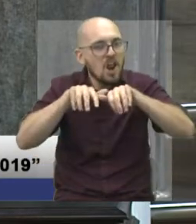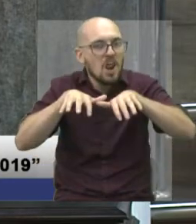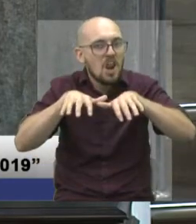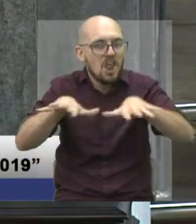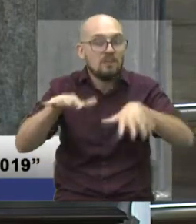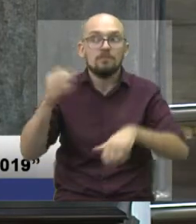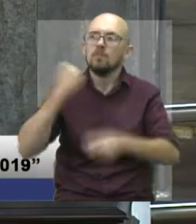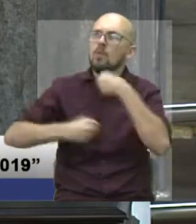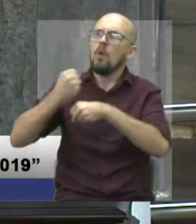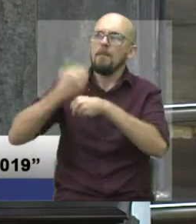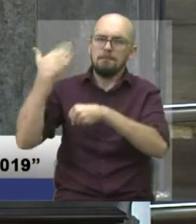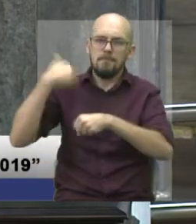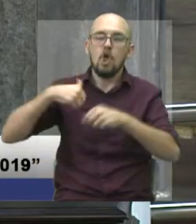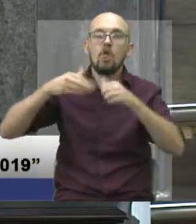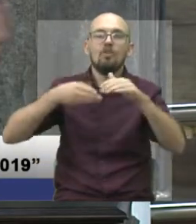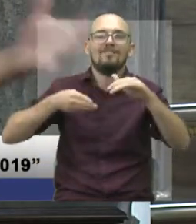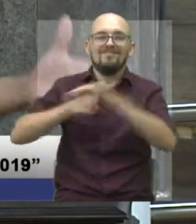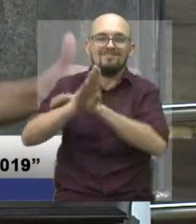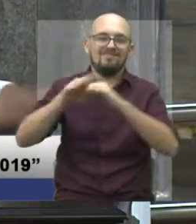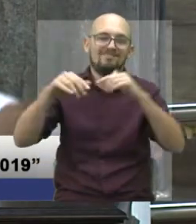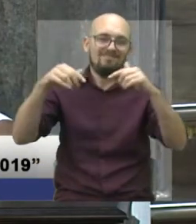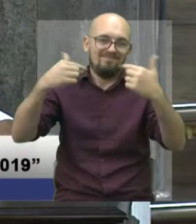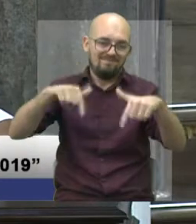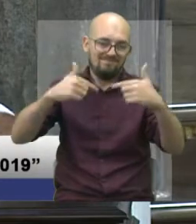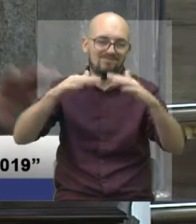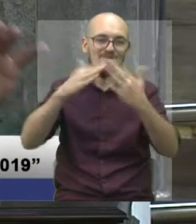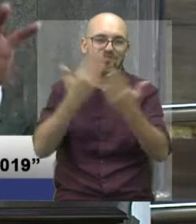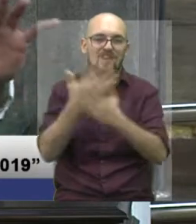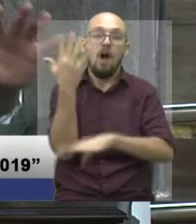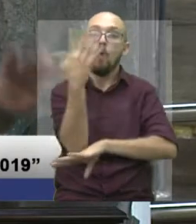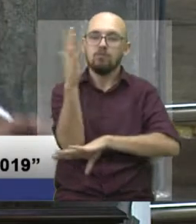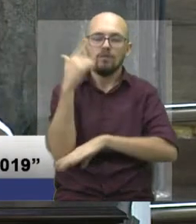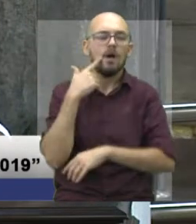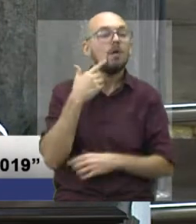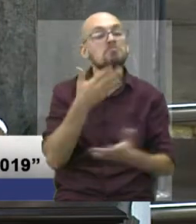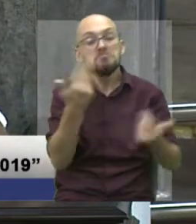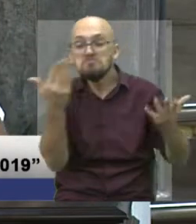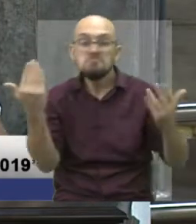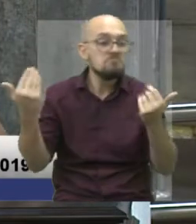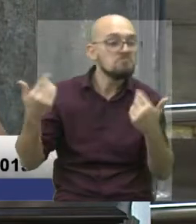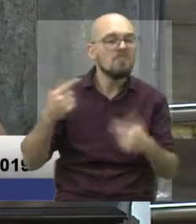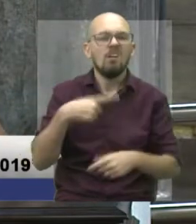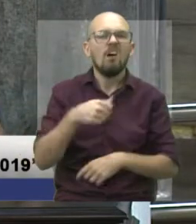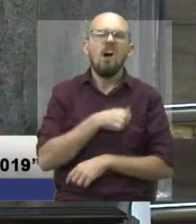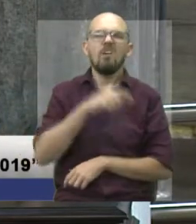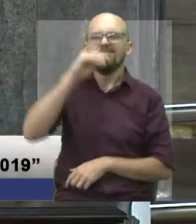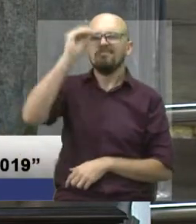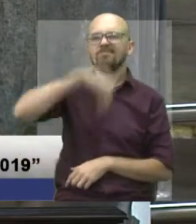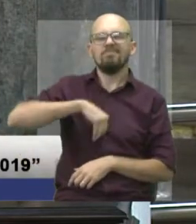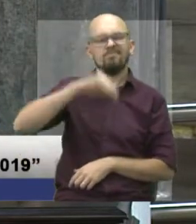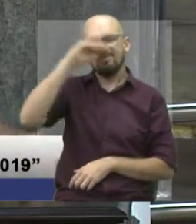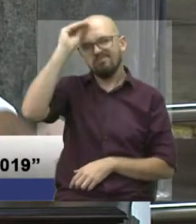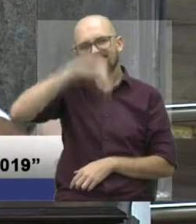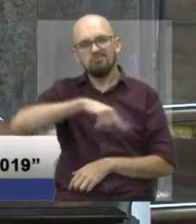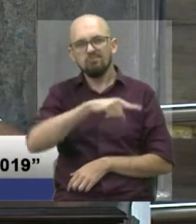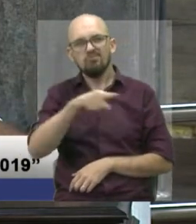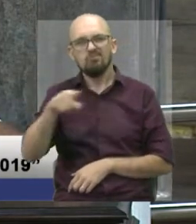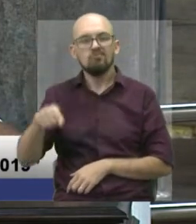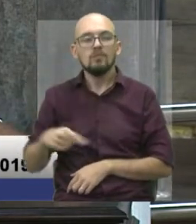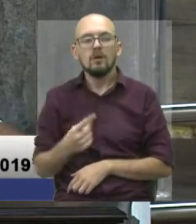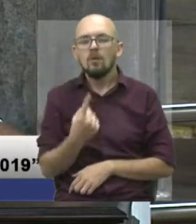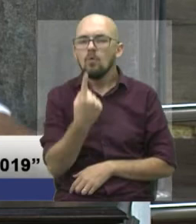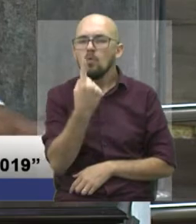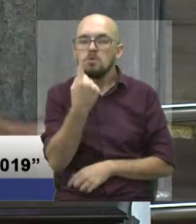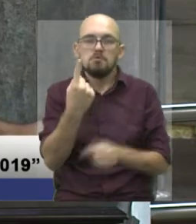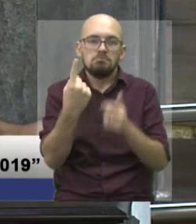no Porto Alvorada, abri o projeto para lá, poucos interessados, acabei orientando um aluno, João, que o Toninho conhece, né,